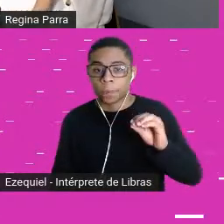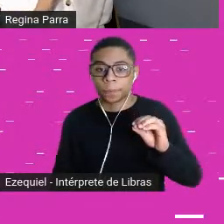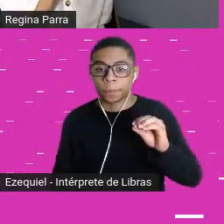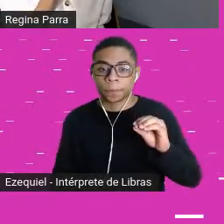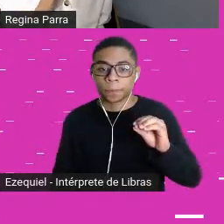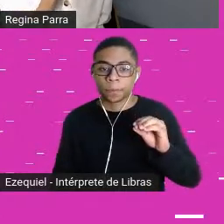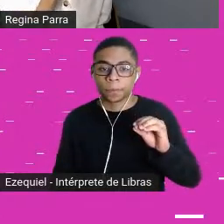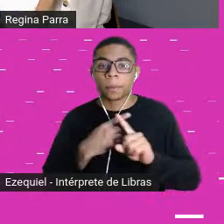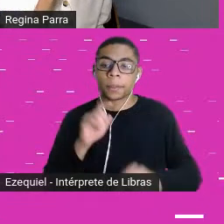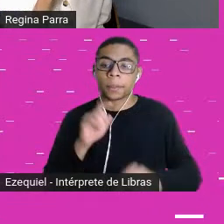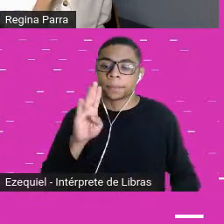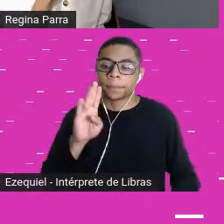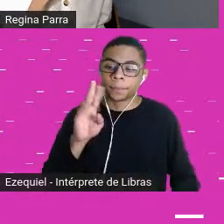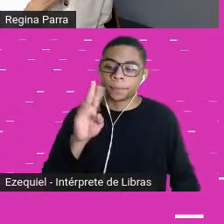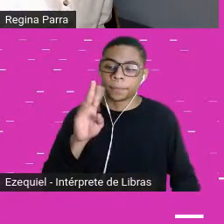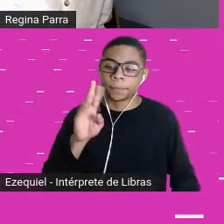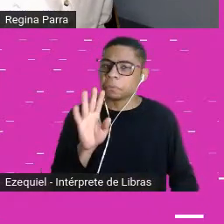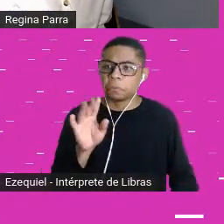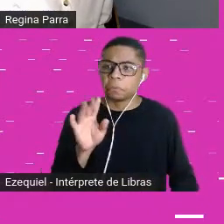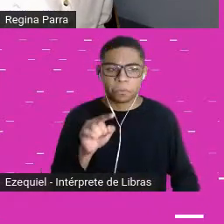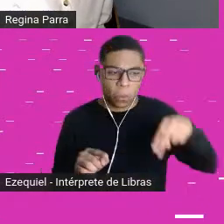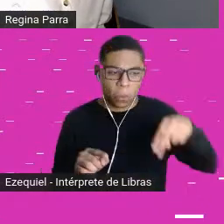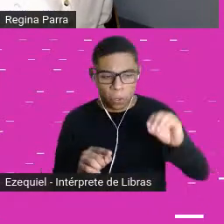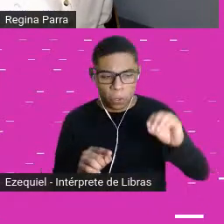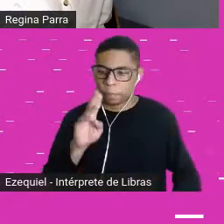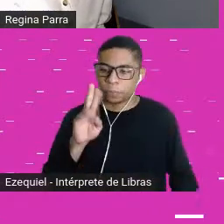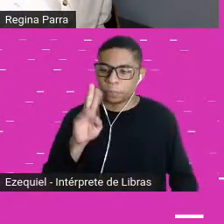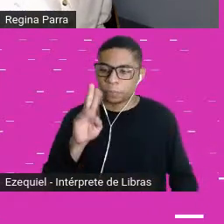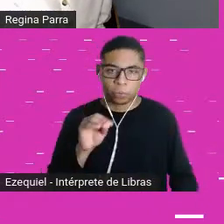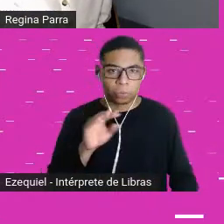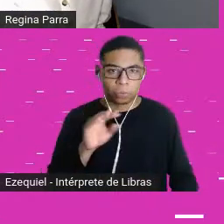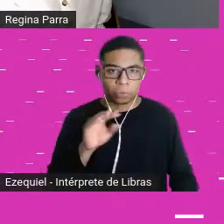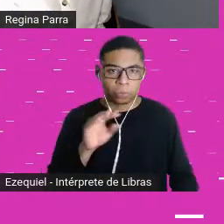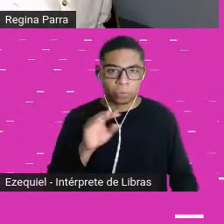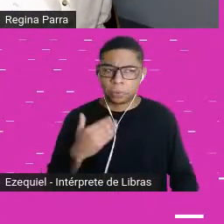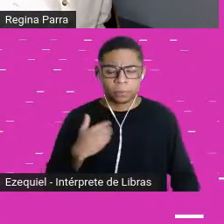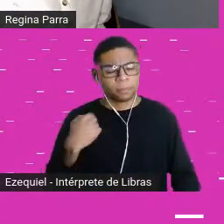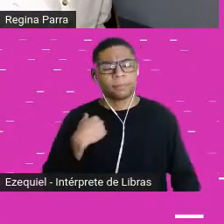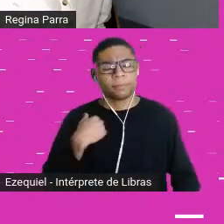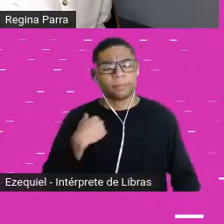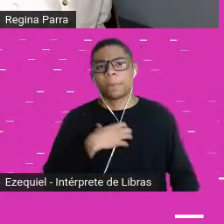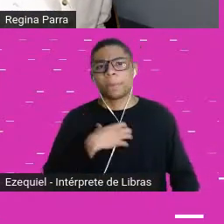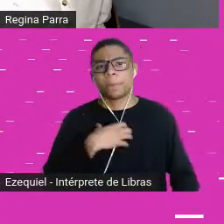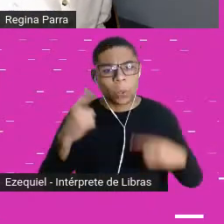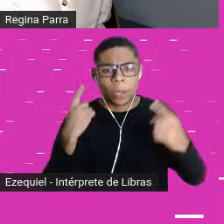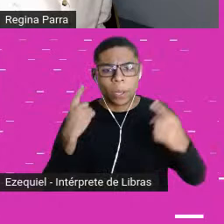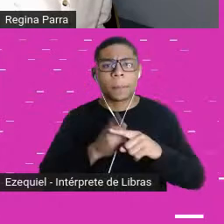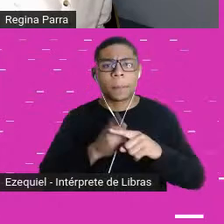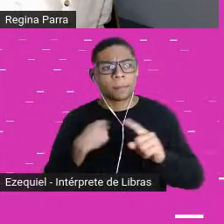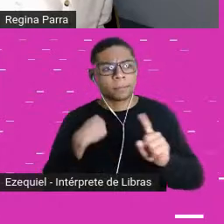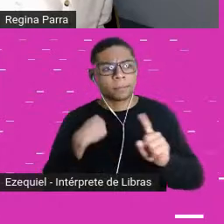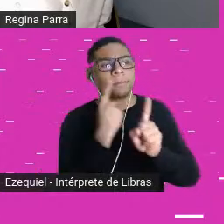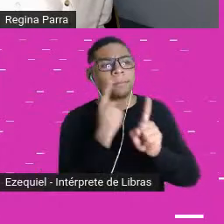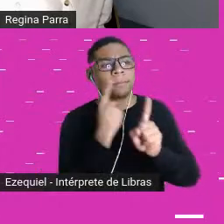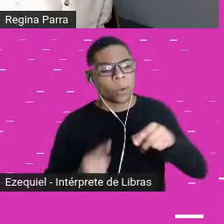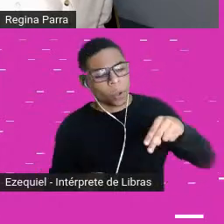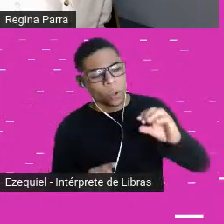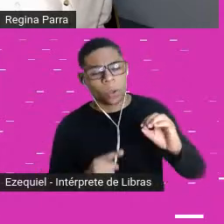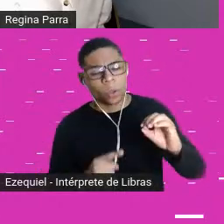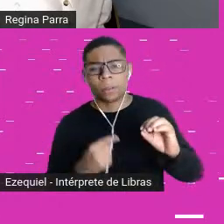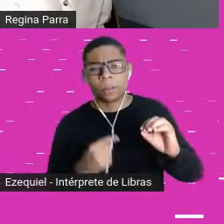e o Butô. E foi uma loucura, porque quando eu me deparei com o Nô, eu me assustei muito com